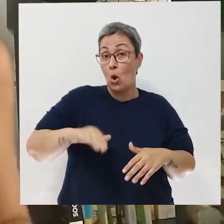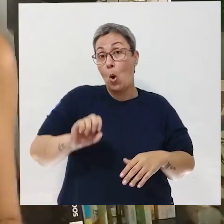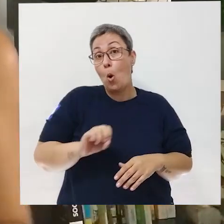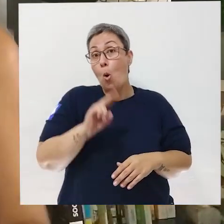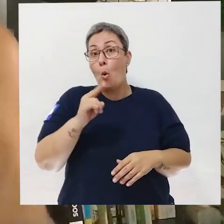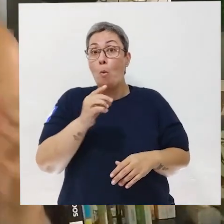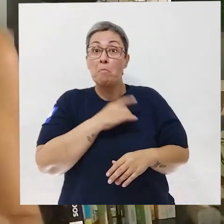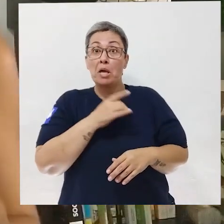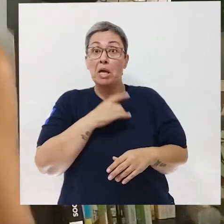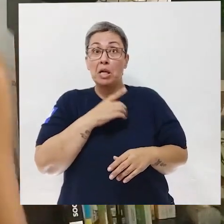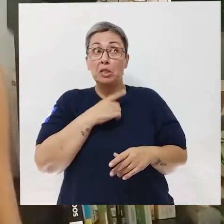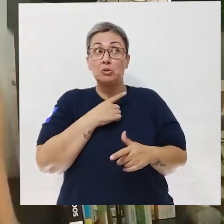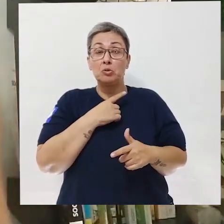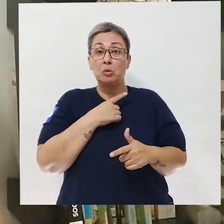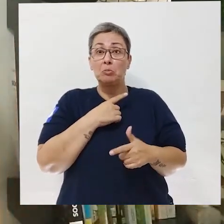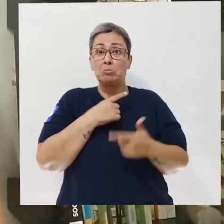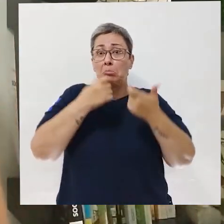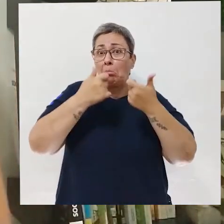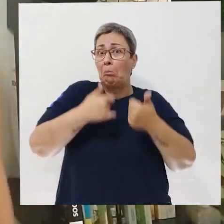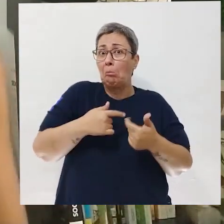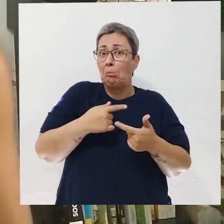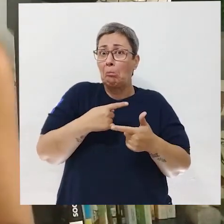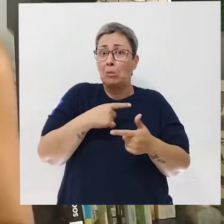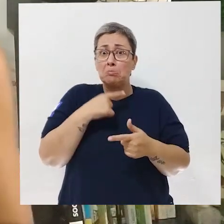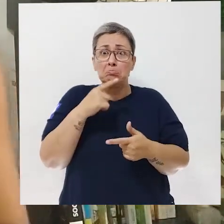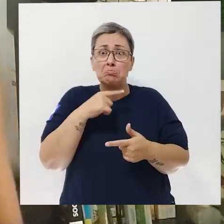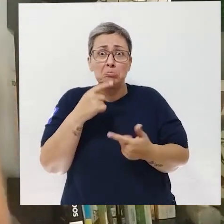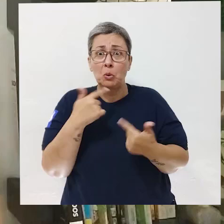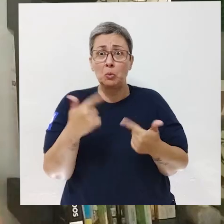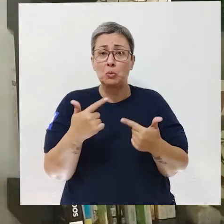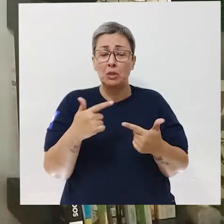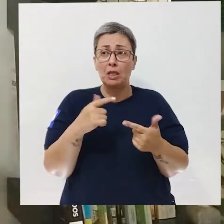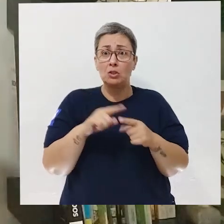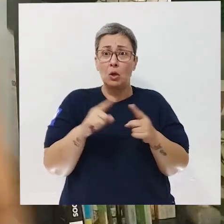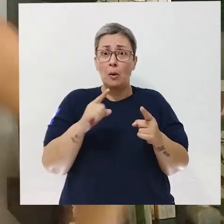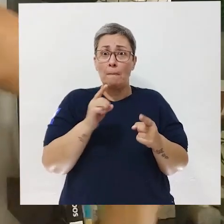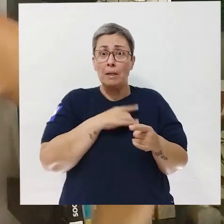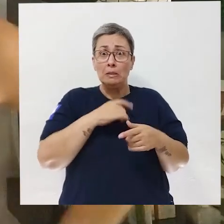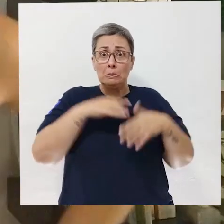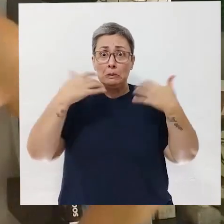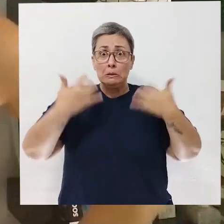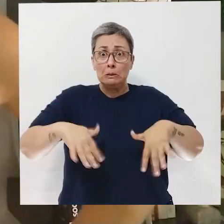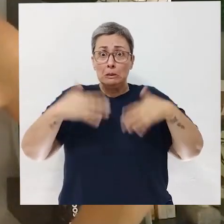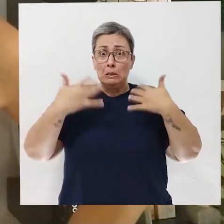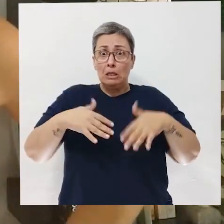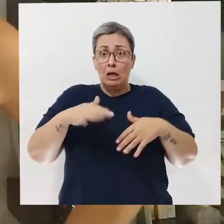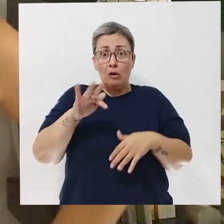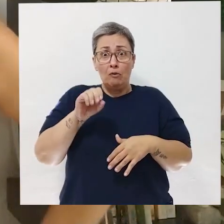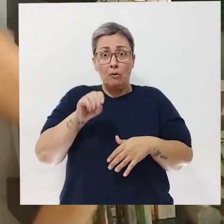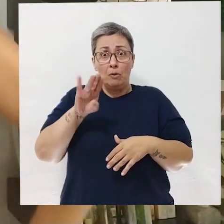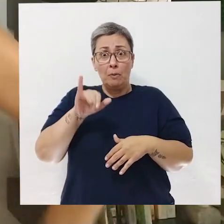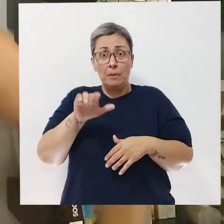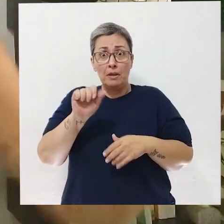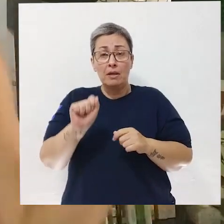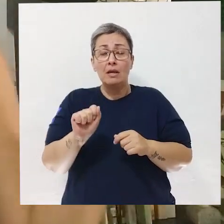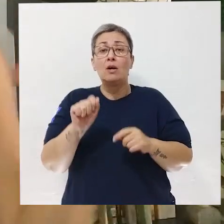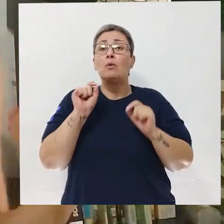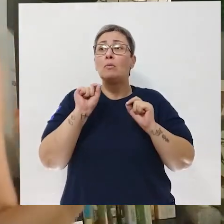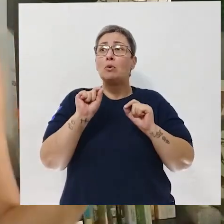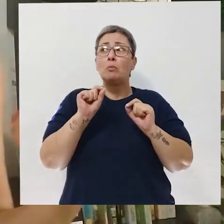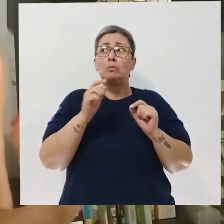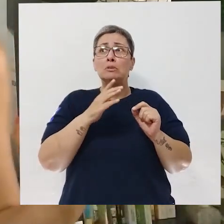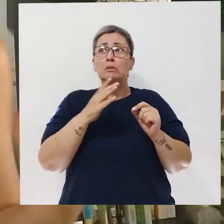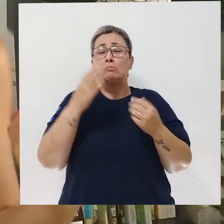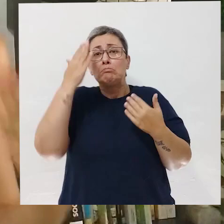irracional e até exagerado de agulha, sabe? Fobia mesmo? Pois é. E como que a gente faz, então, pra saber se o medo